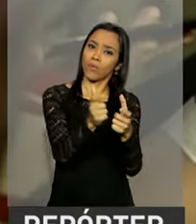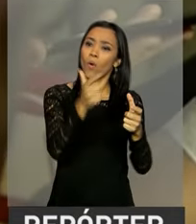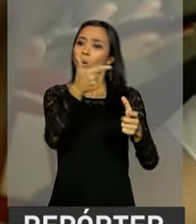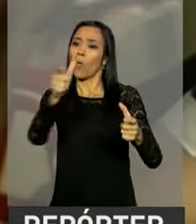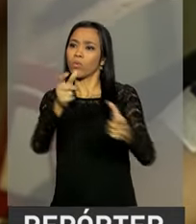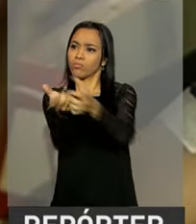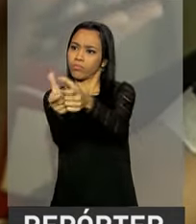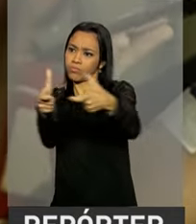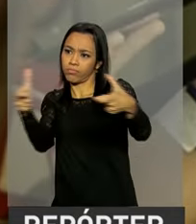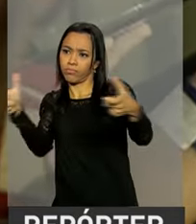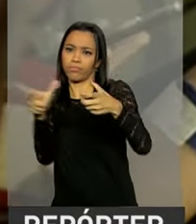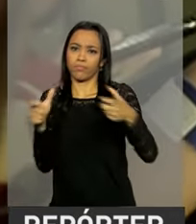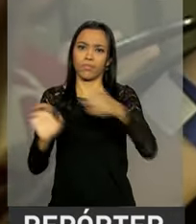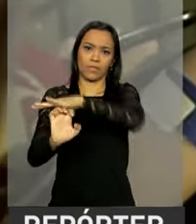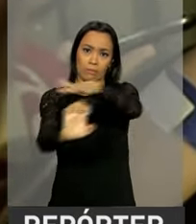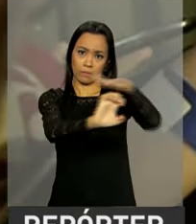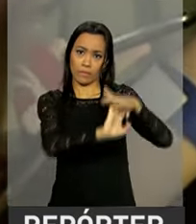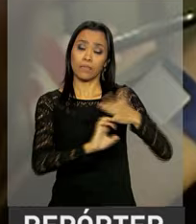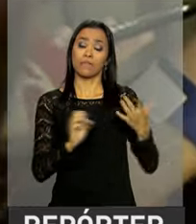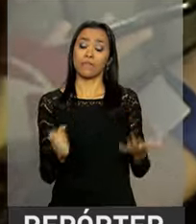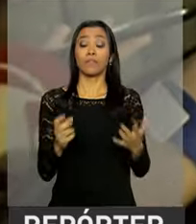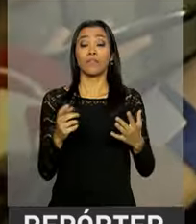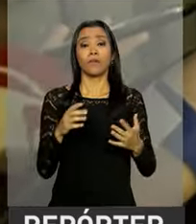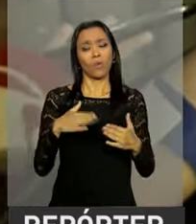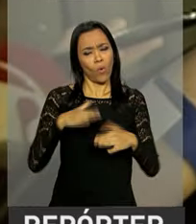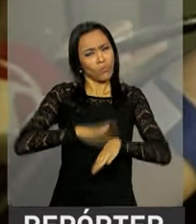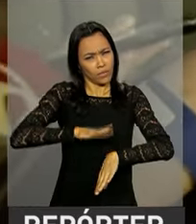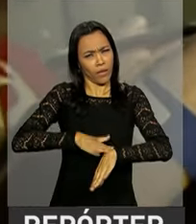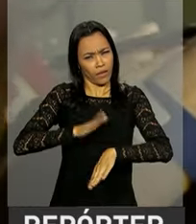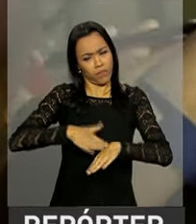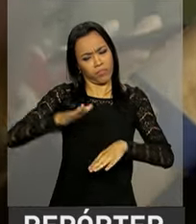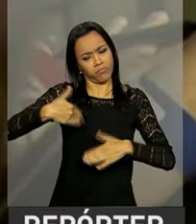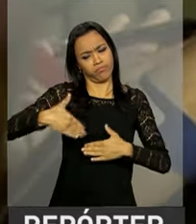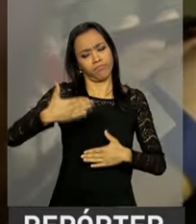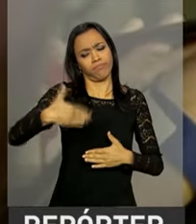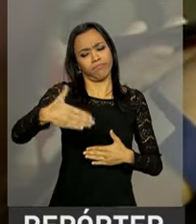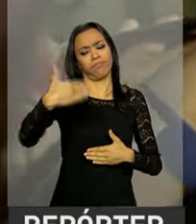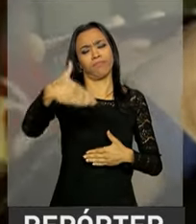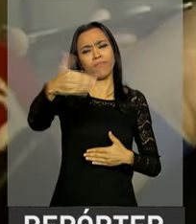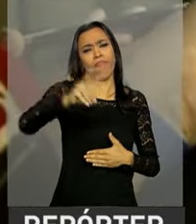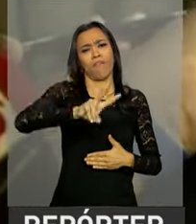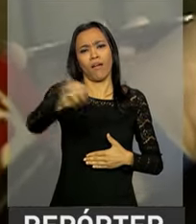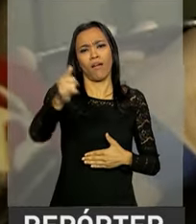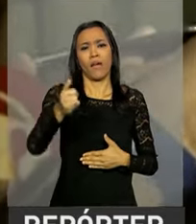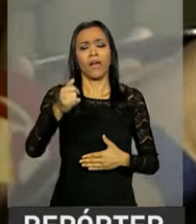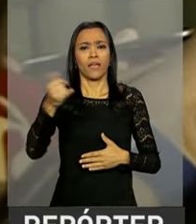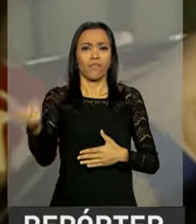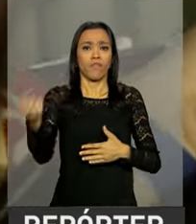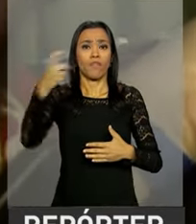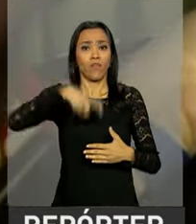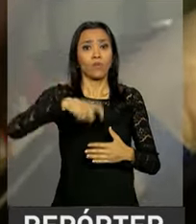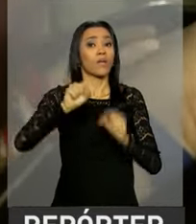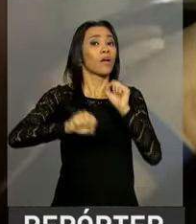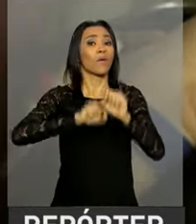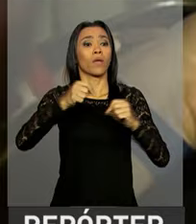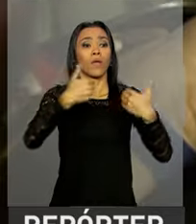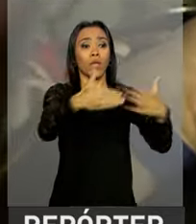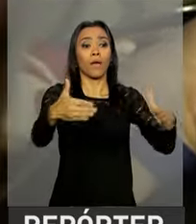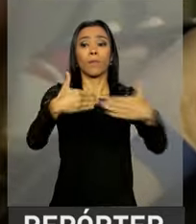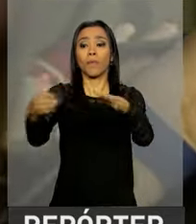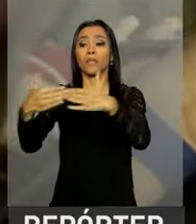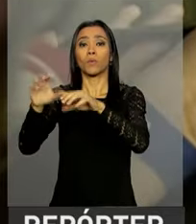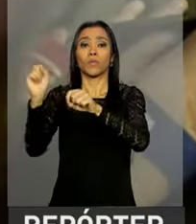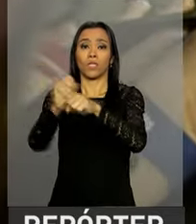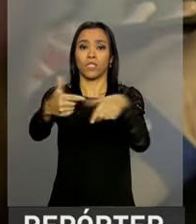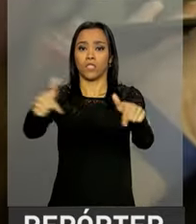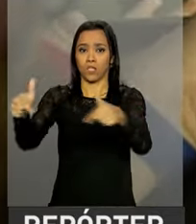de crescimento. E no devido tempo nós teremos então uma volta da criação de empregos e com isso